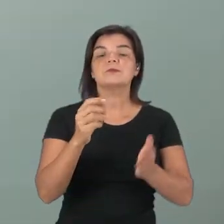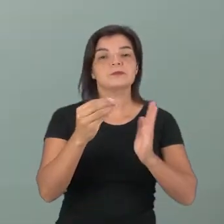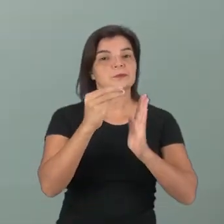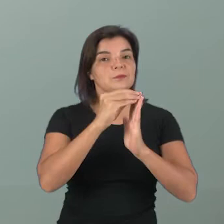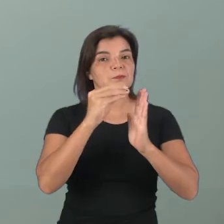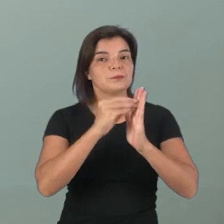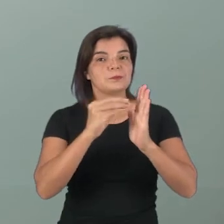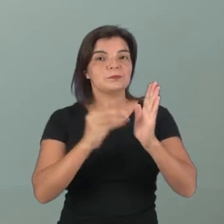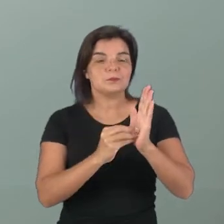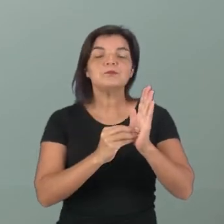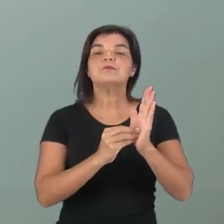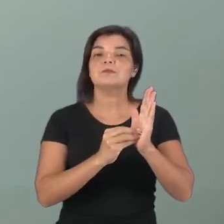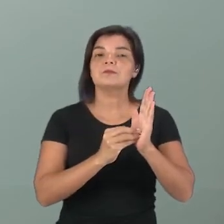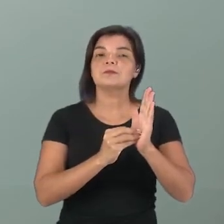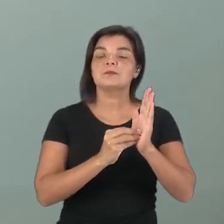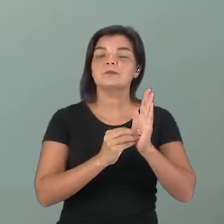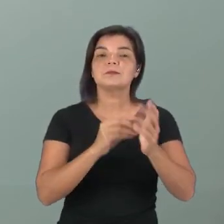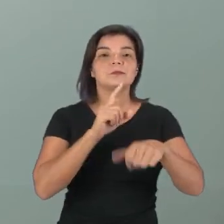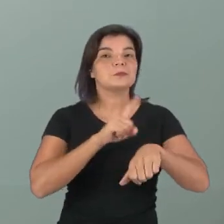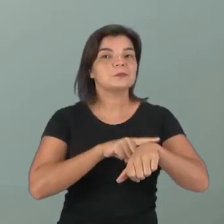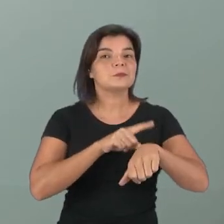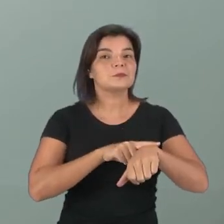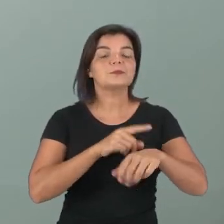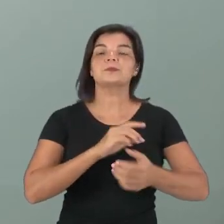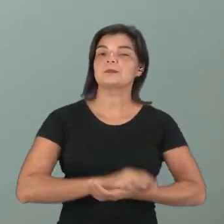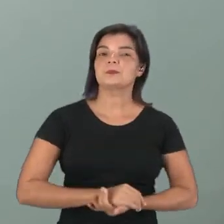agenda. Tenho duas agendas, certo?